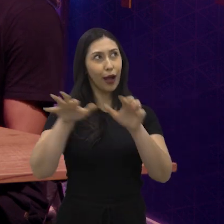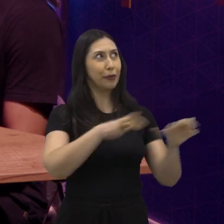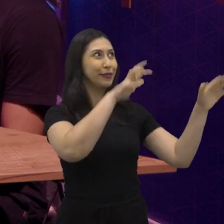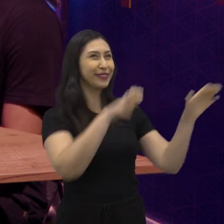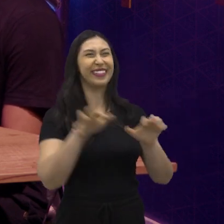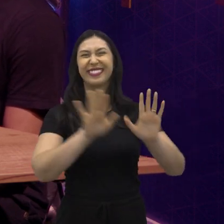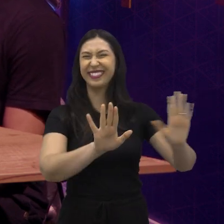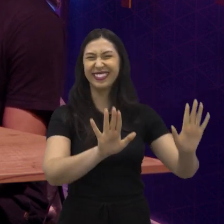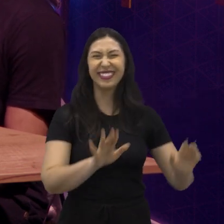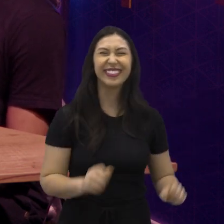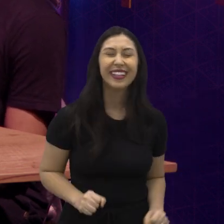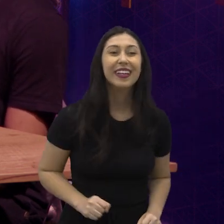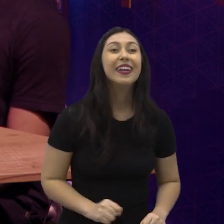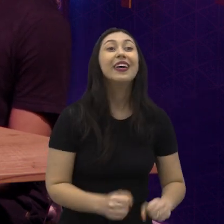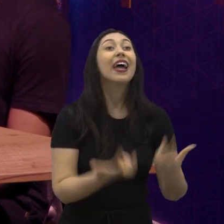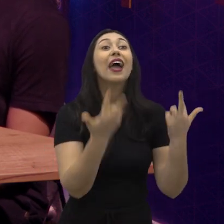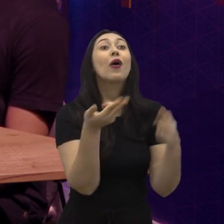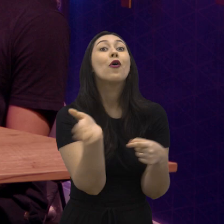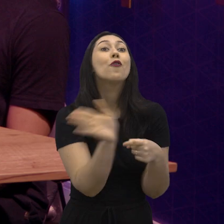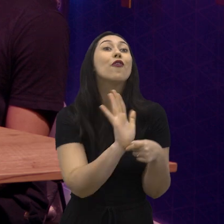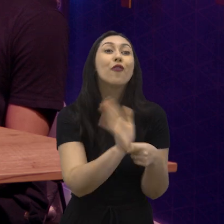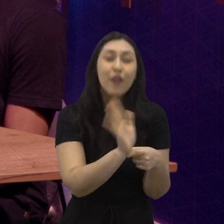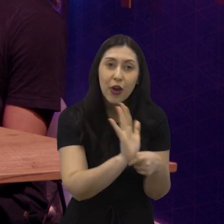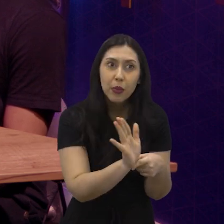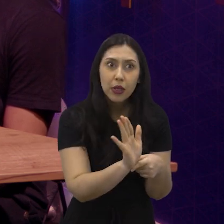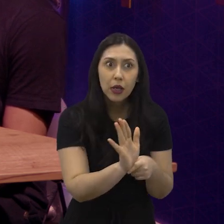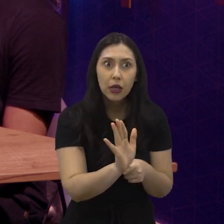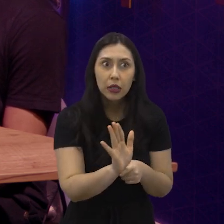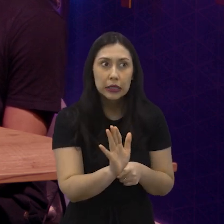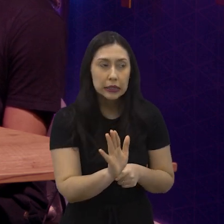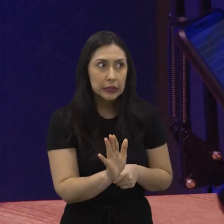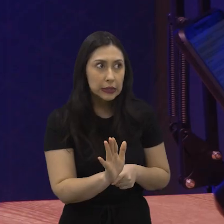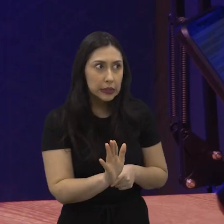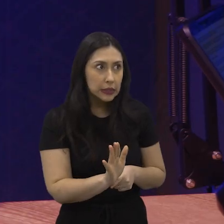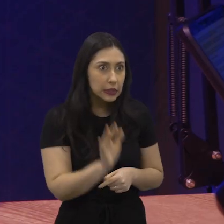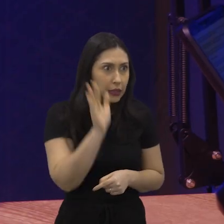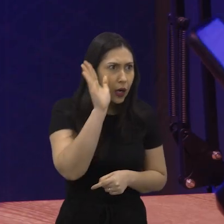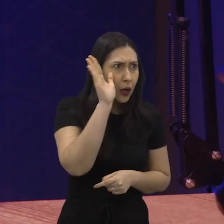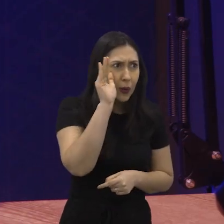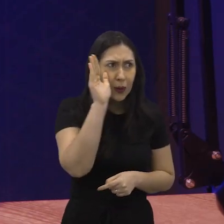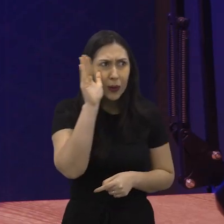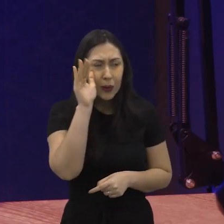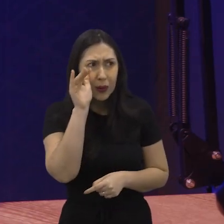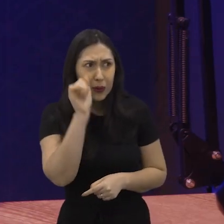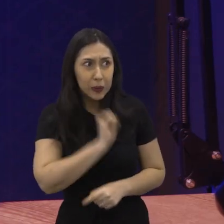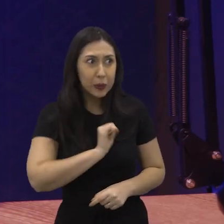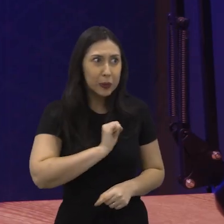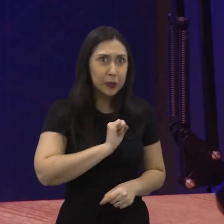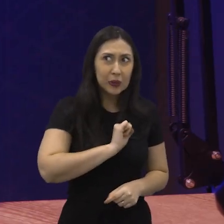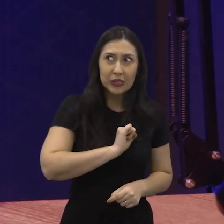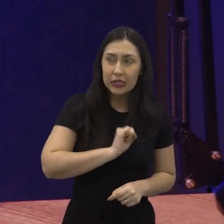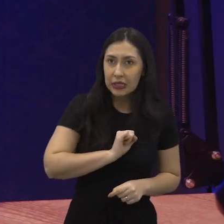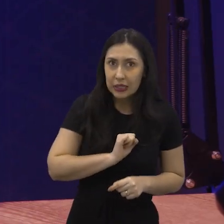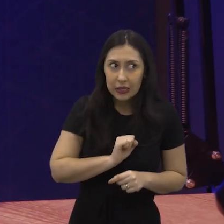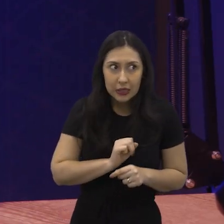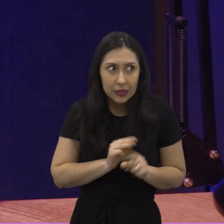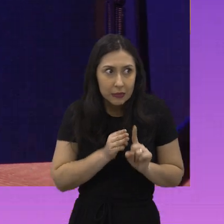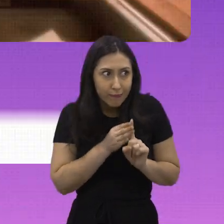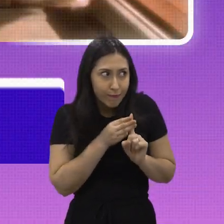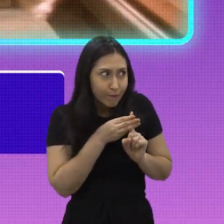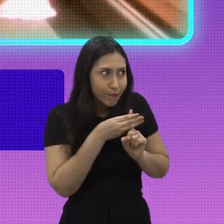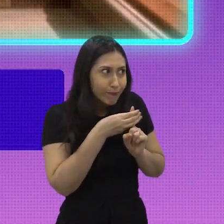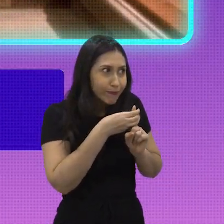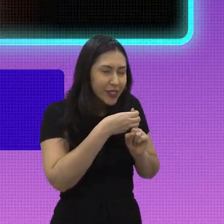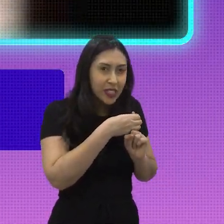aí. Mas é bem aquele filme que ele tem aquele suspense, ele tem aquele mistério no ar, que ele demora pra entregar